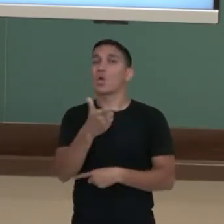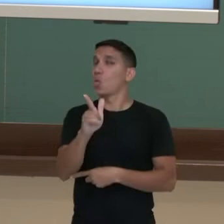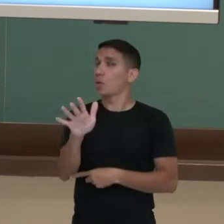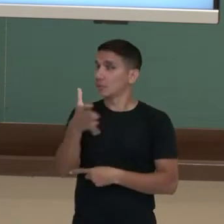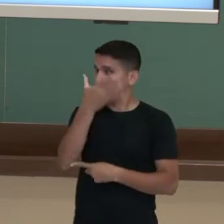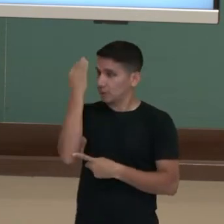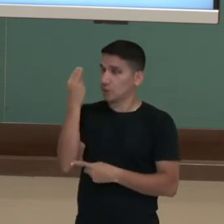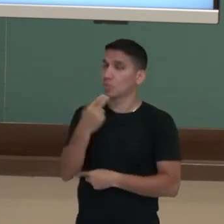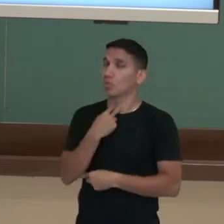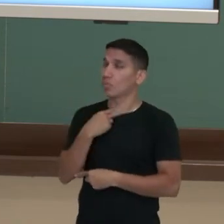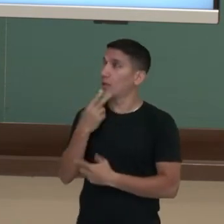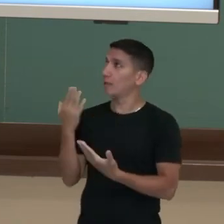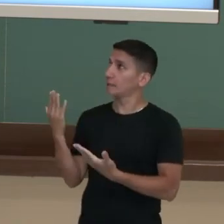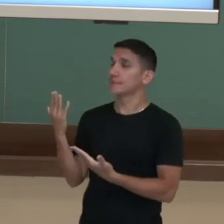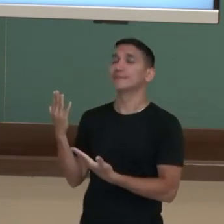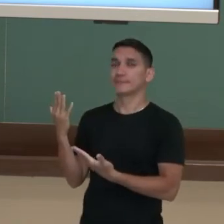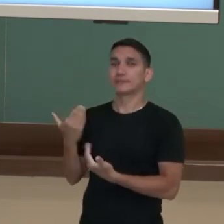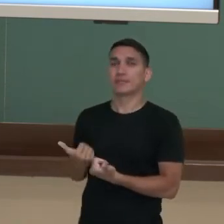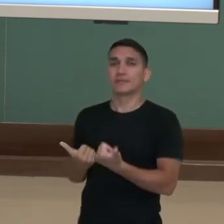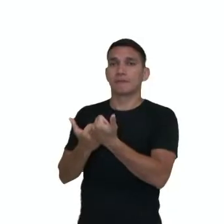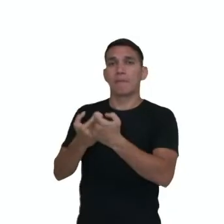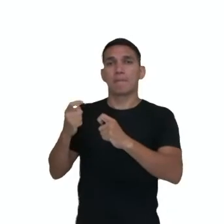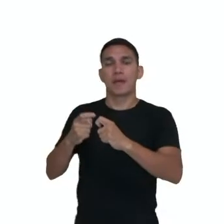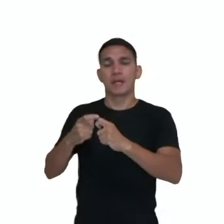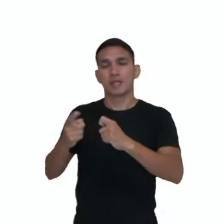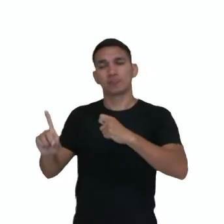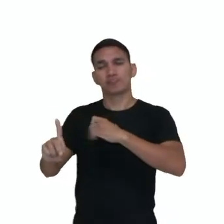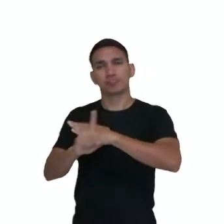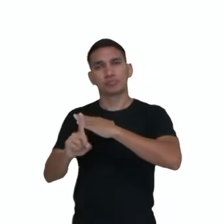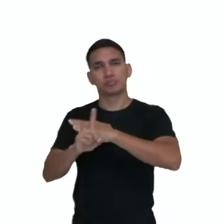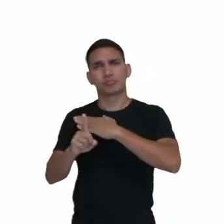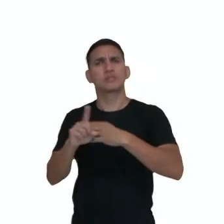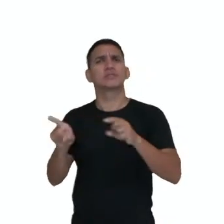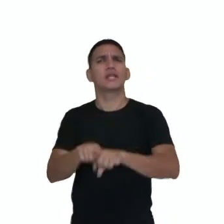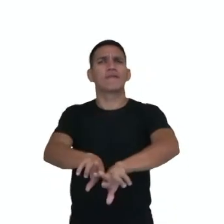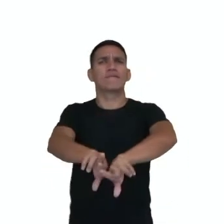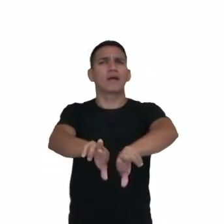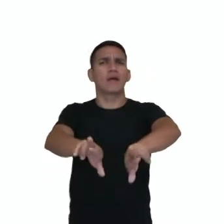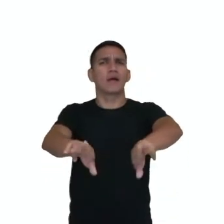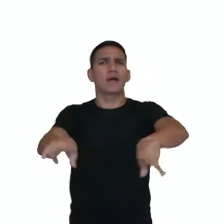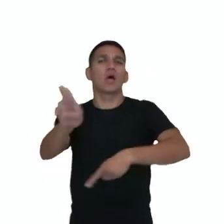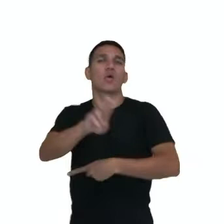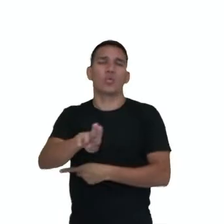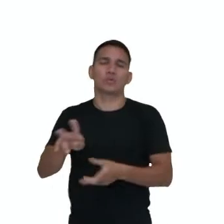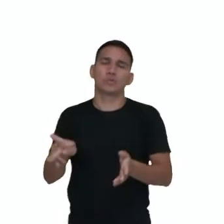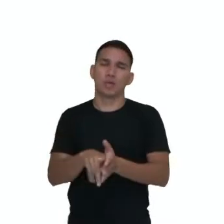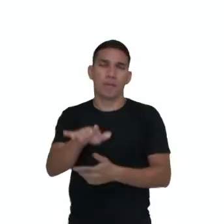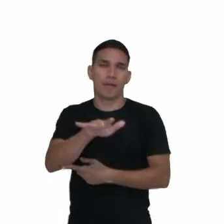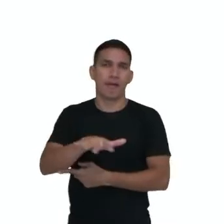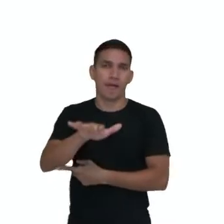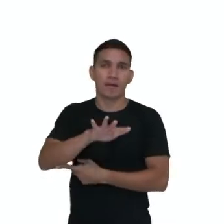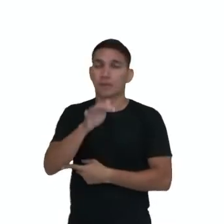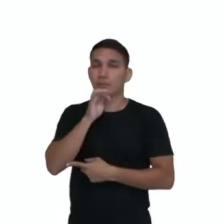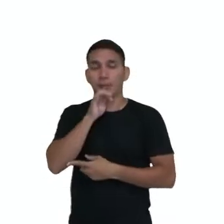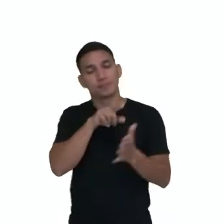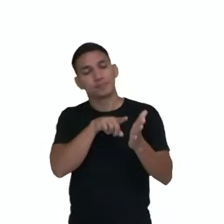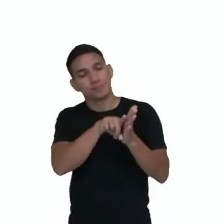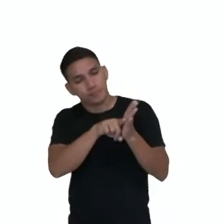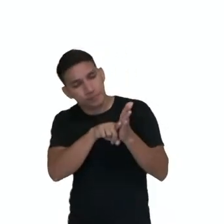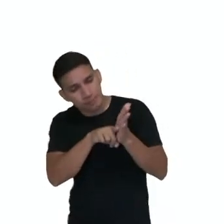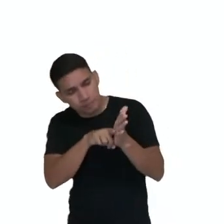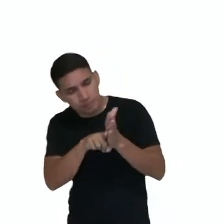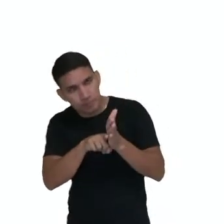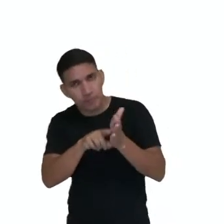esquecer também da questão da assistência médica. Existem inúmeras aplicações nesse campo. Pesquisadores